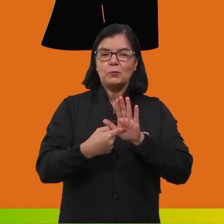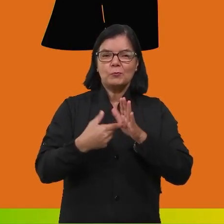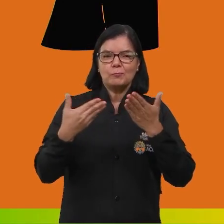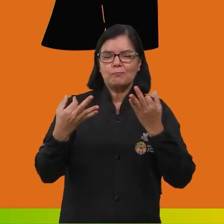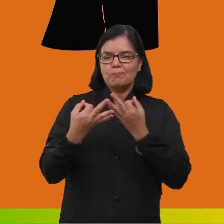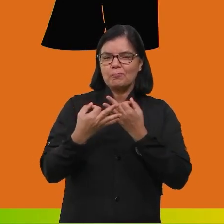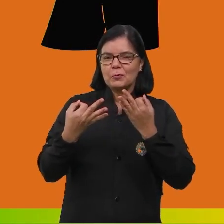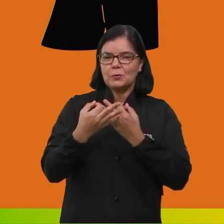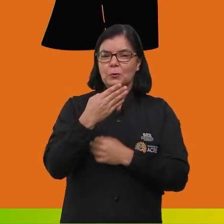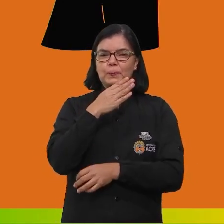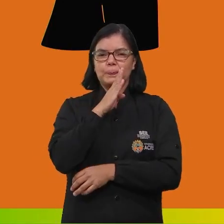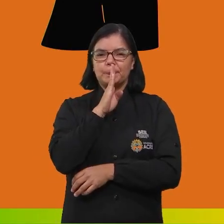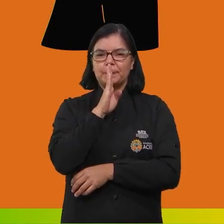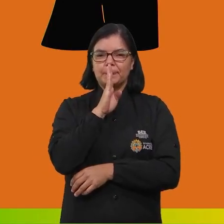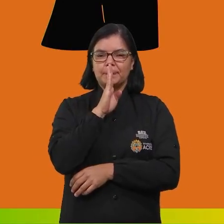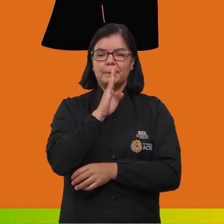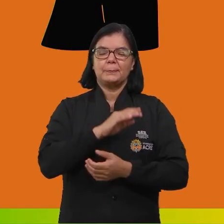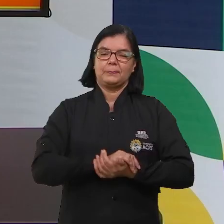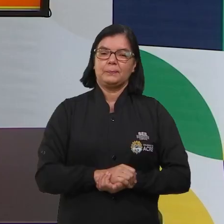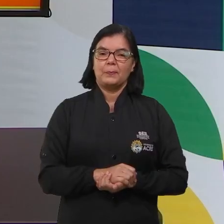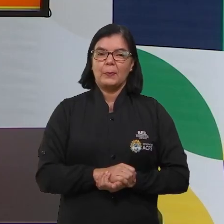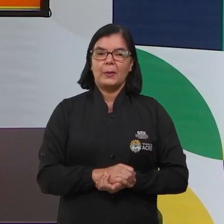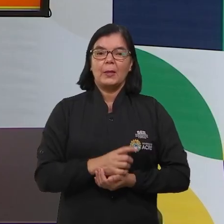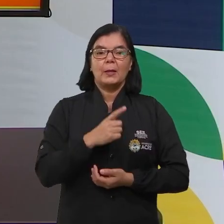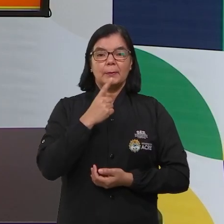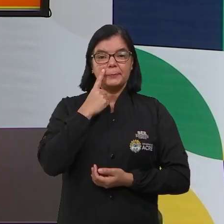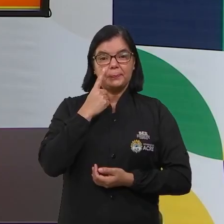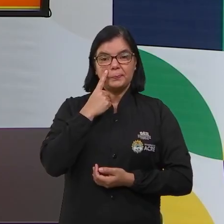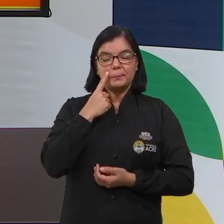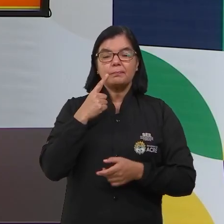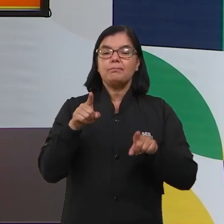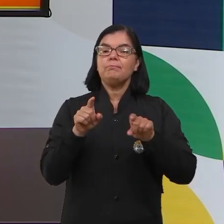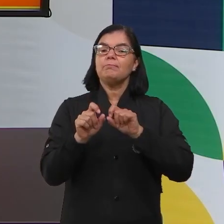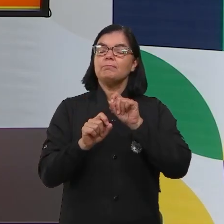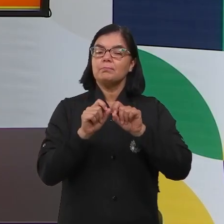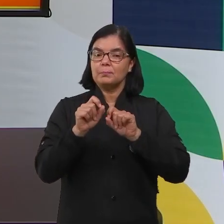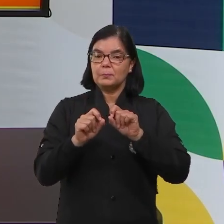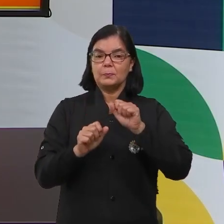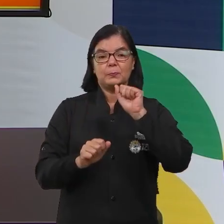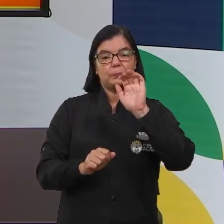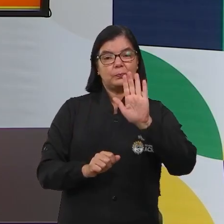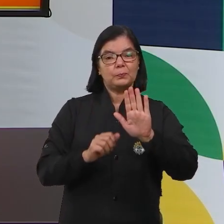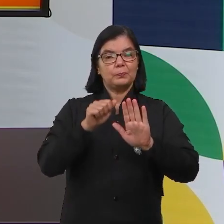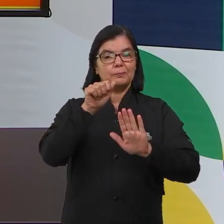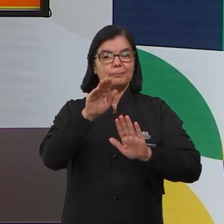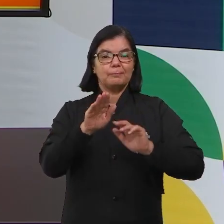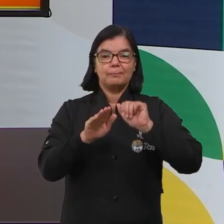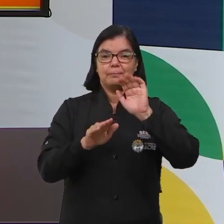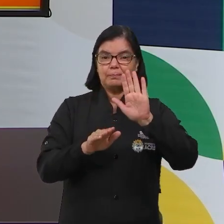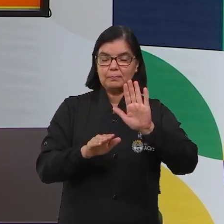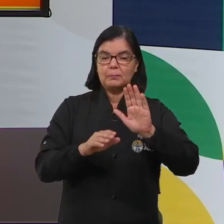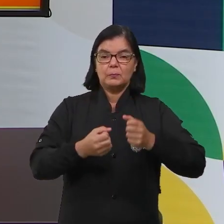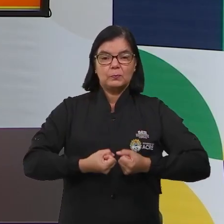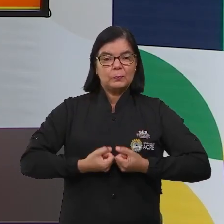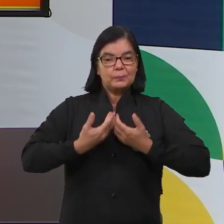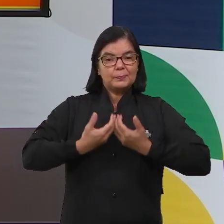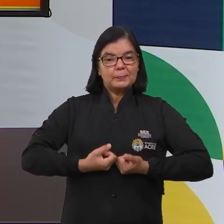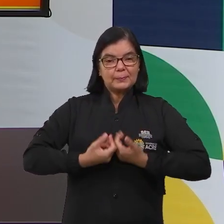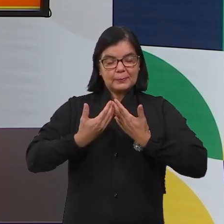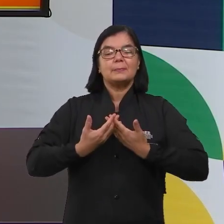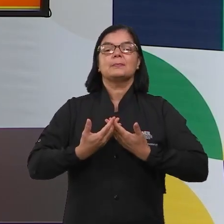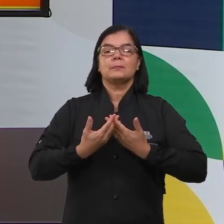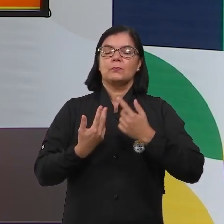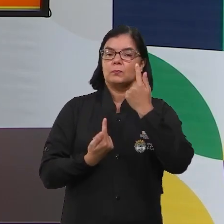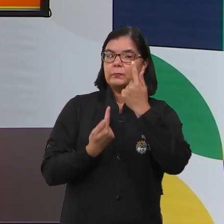profundo poder do silêncio. Então aí a gente observa que a mímica, ou seja, se expressar através